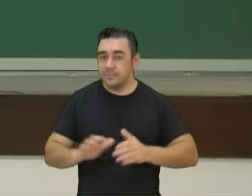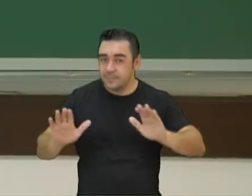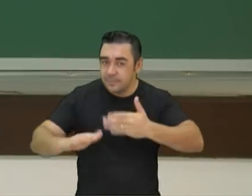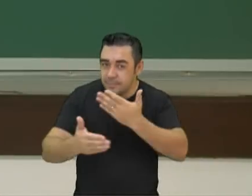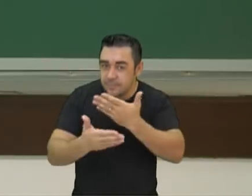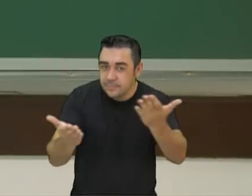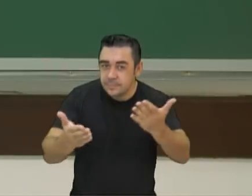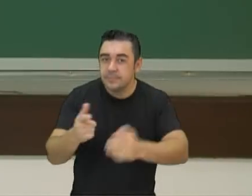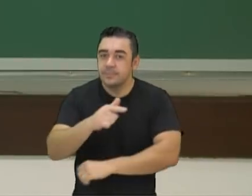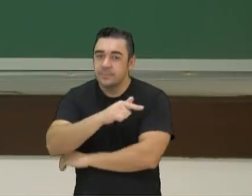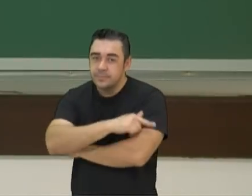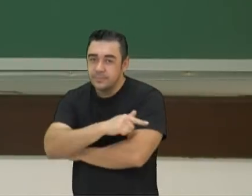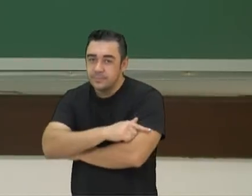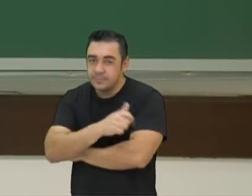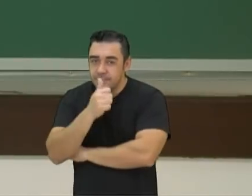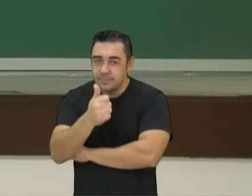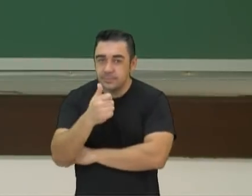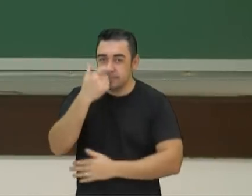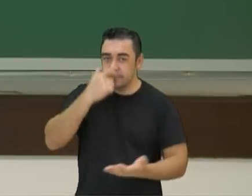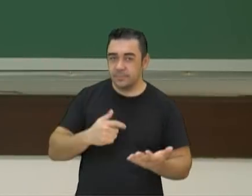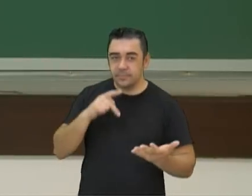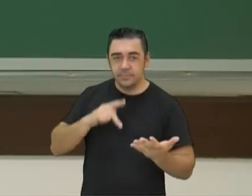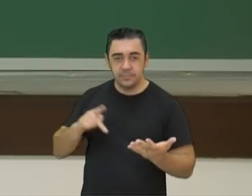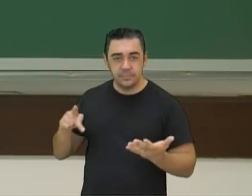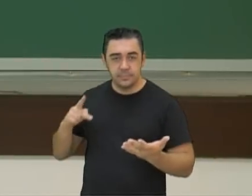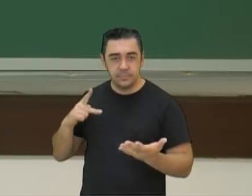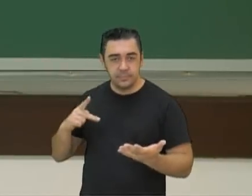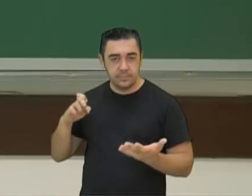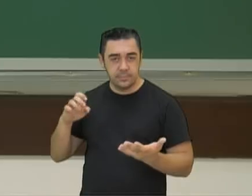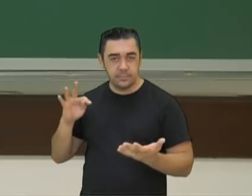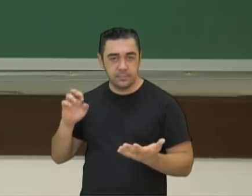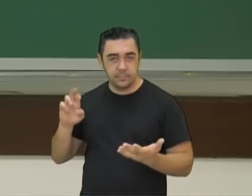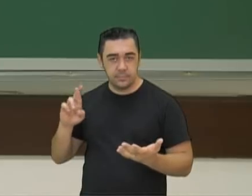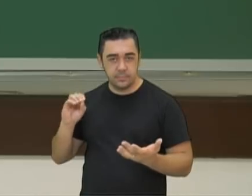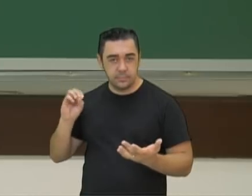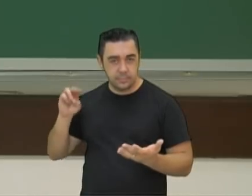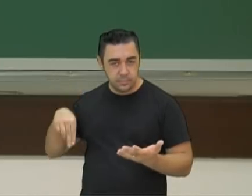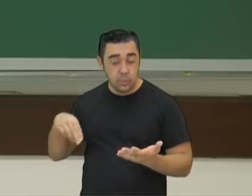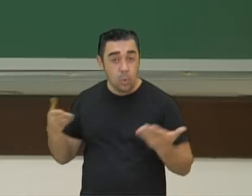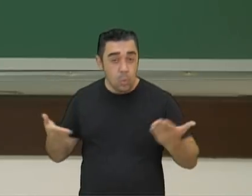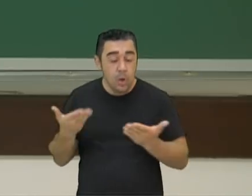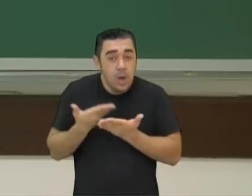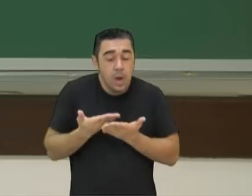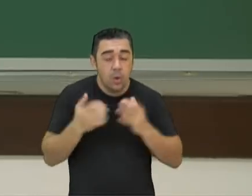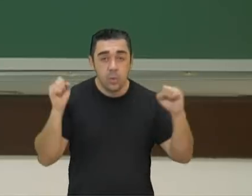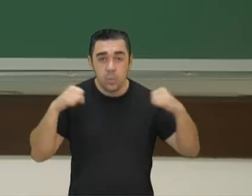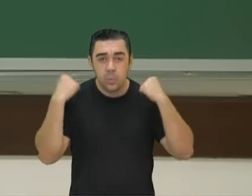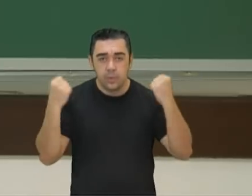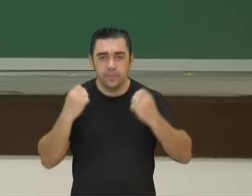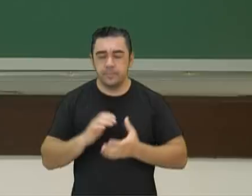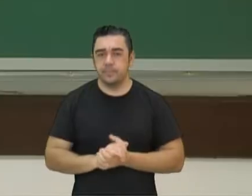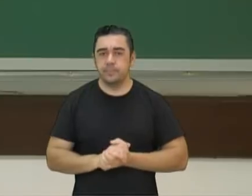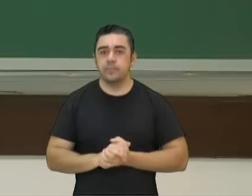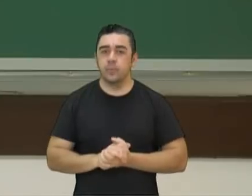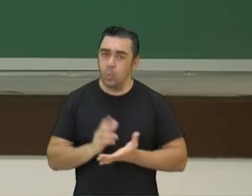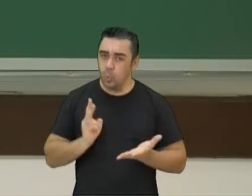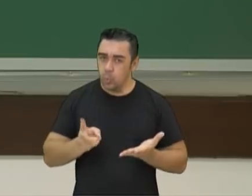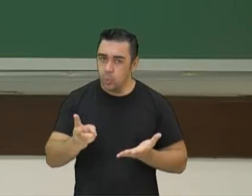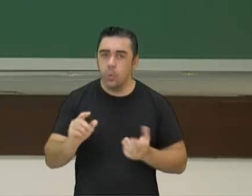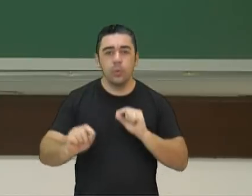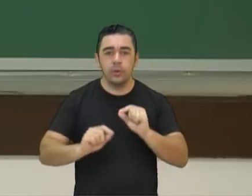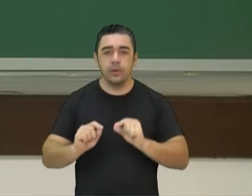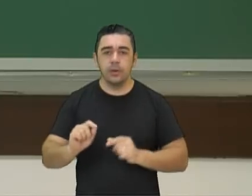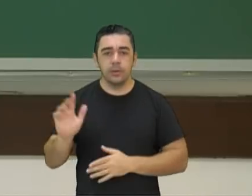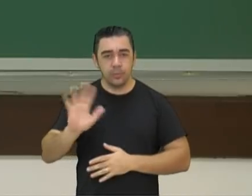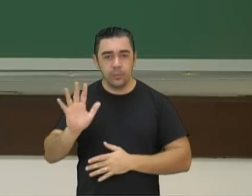Olá, pessoal do sétimo ano. Eu sou o professor Peterson e hoje temos aula de educação física. Mais uma vez, vamos dar